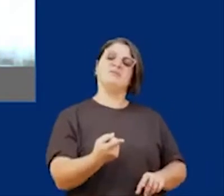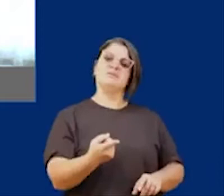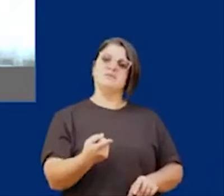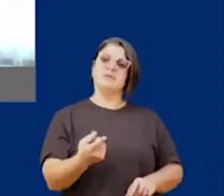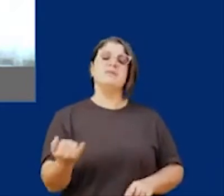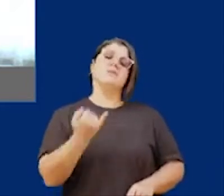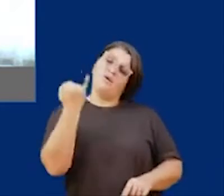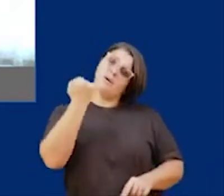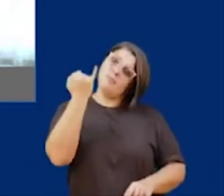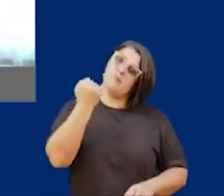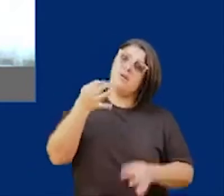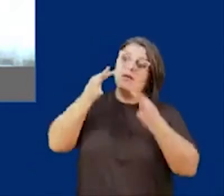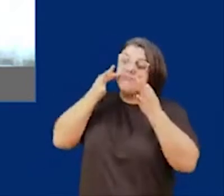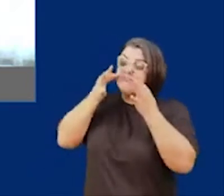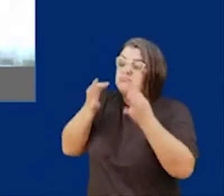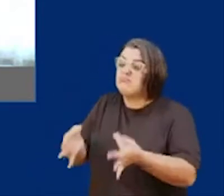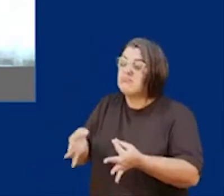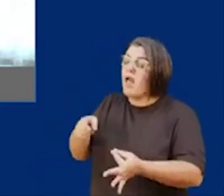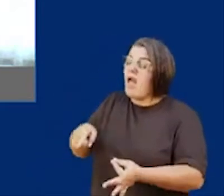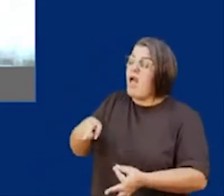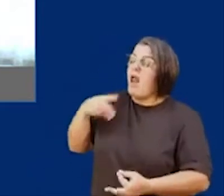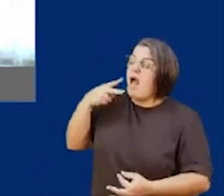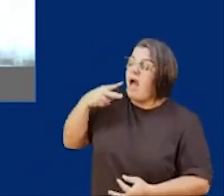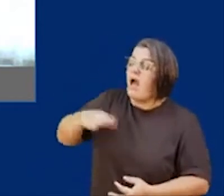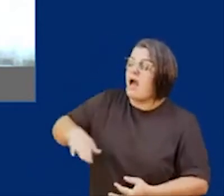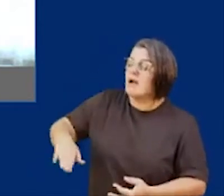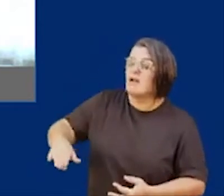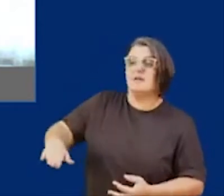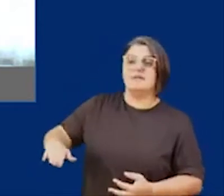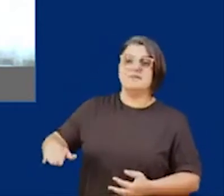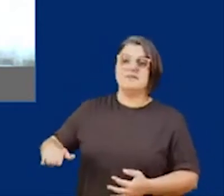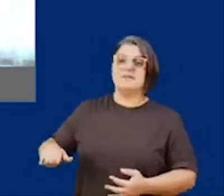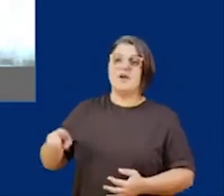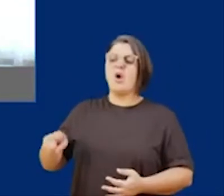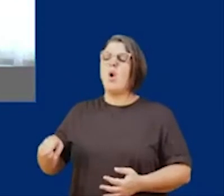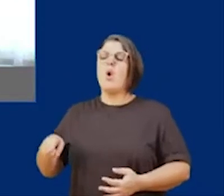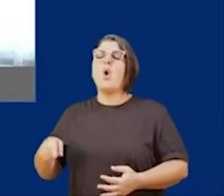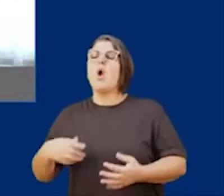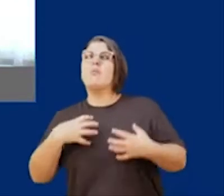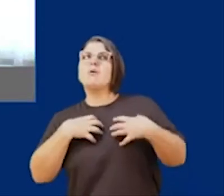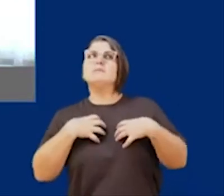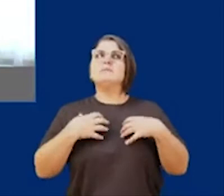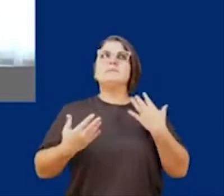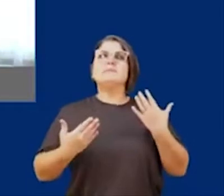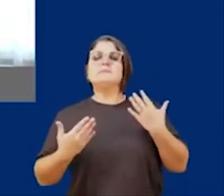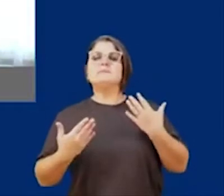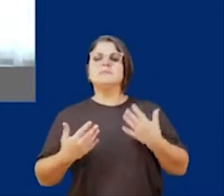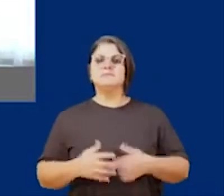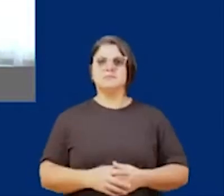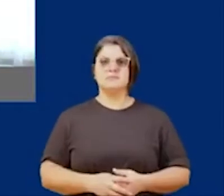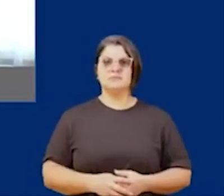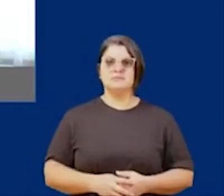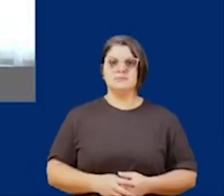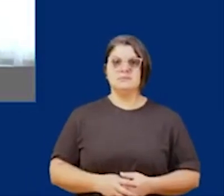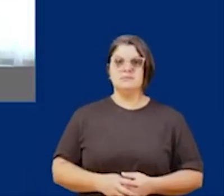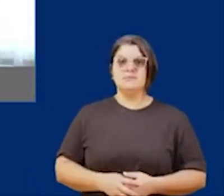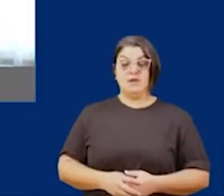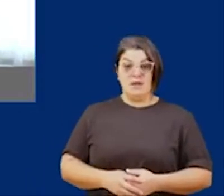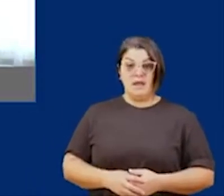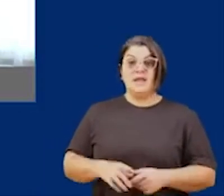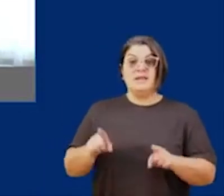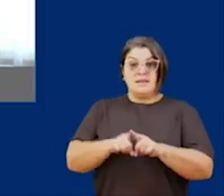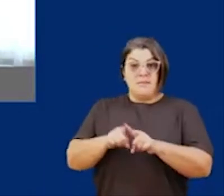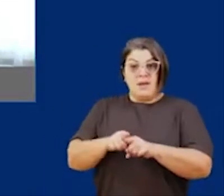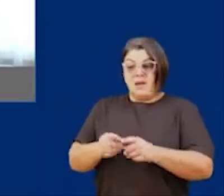novo, a gente ficar atenta a como a criança vai reagindo, né? E uma coisa muito comum, né, é mais do que oferecer outros alimentos,